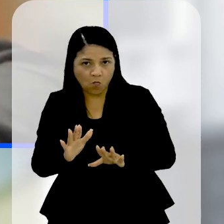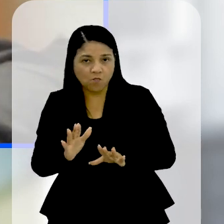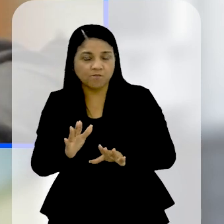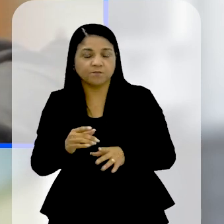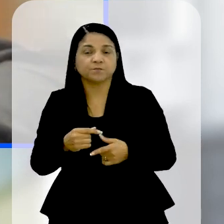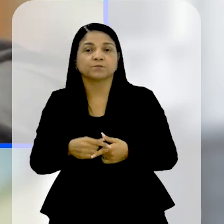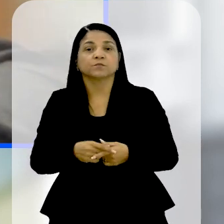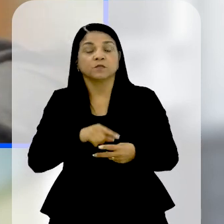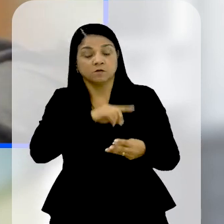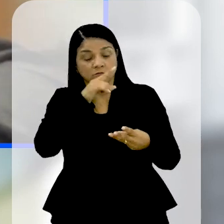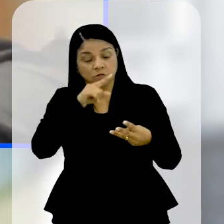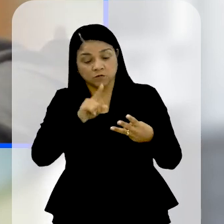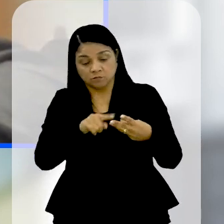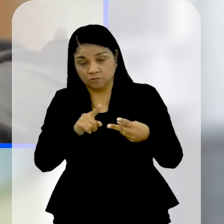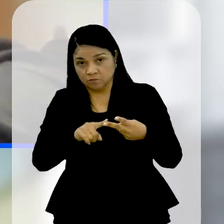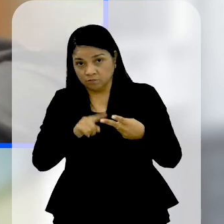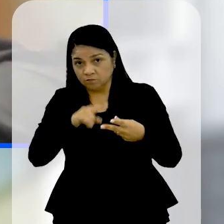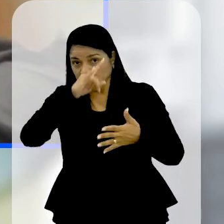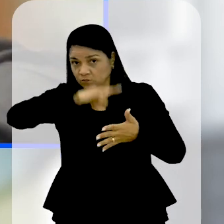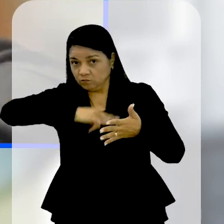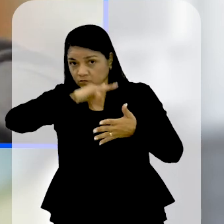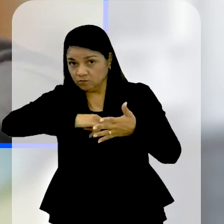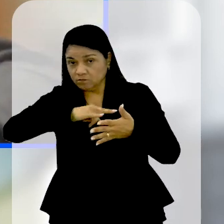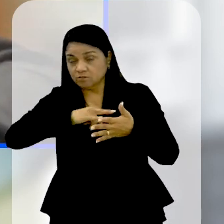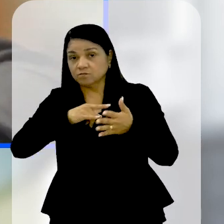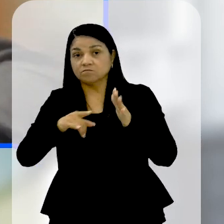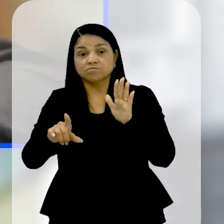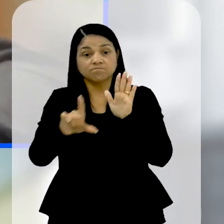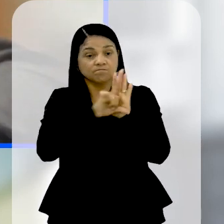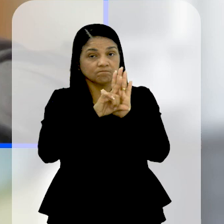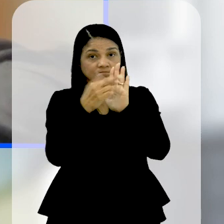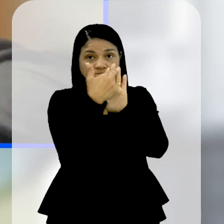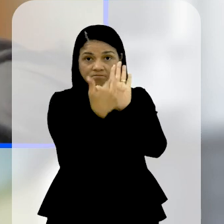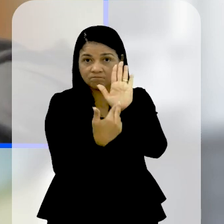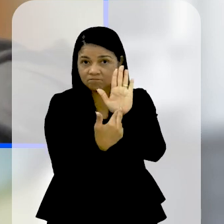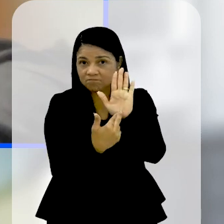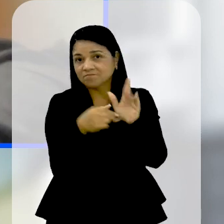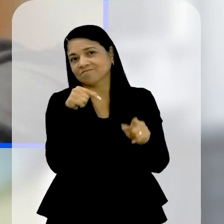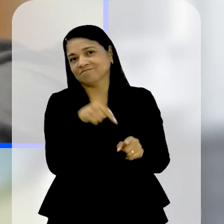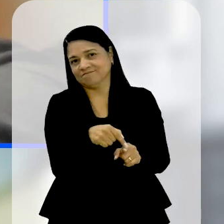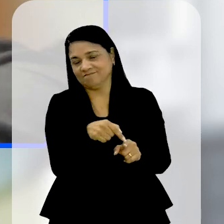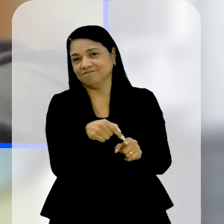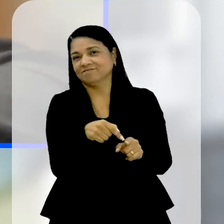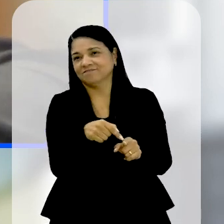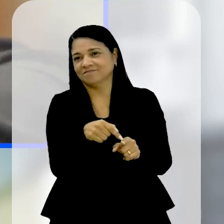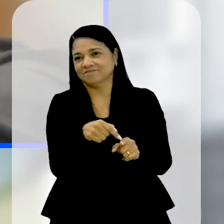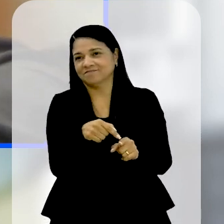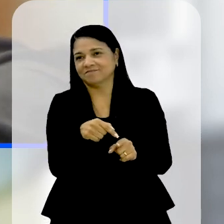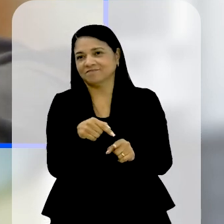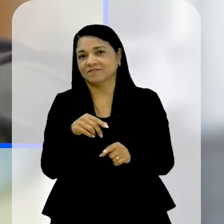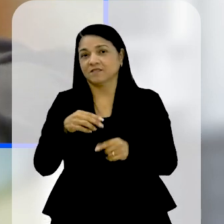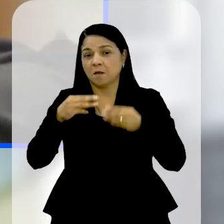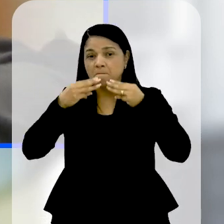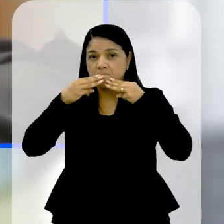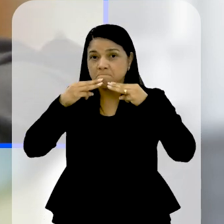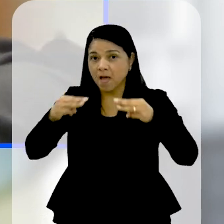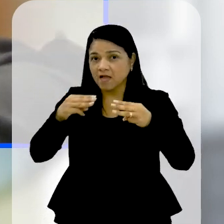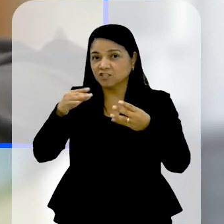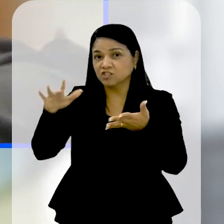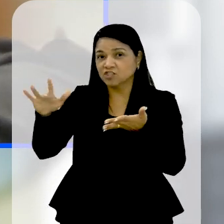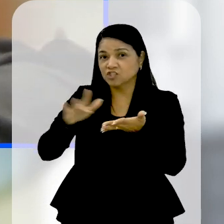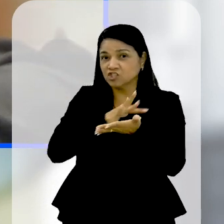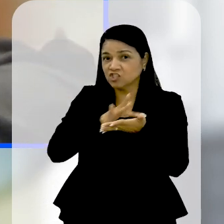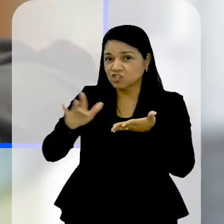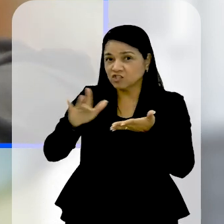é necessário. E segundo documento, regula isso que a colega também falou, de chamado